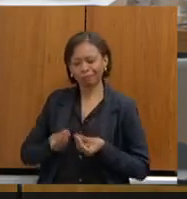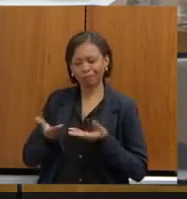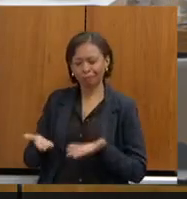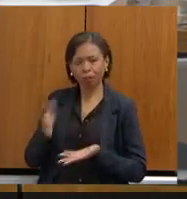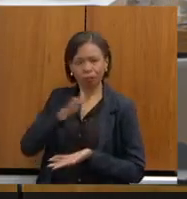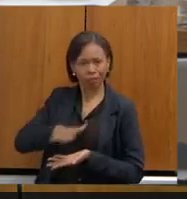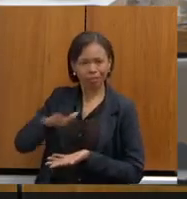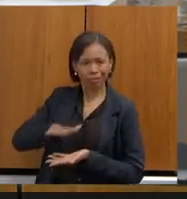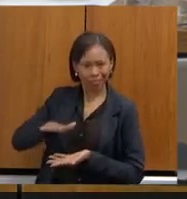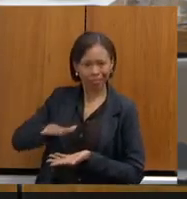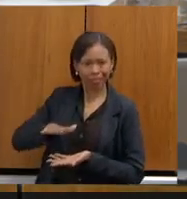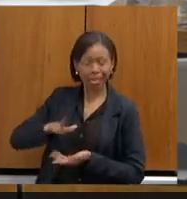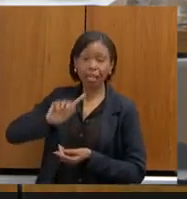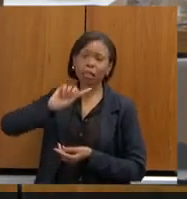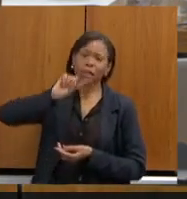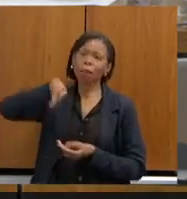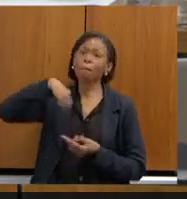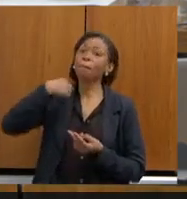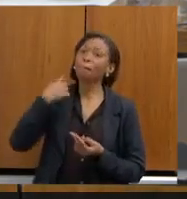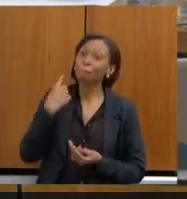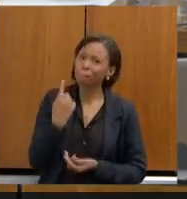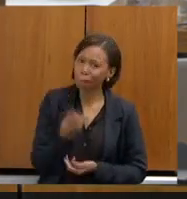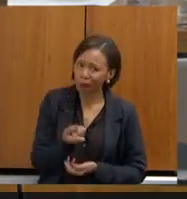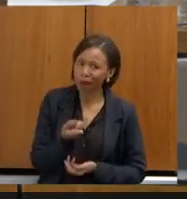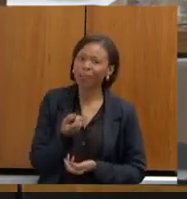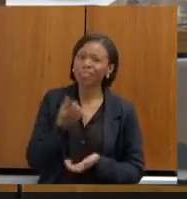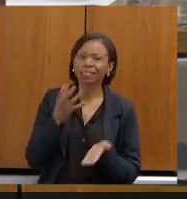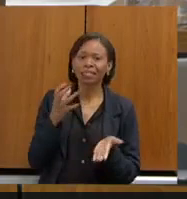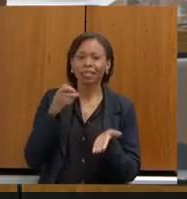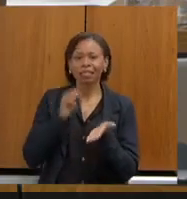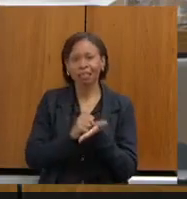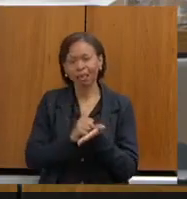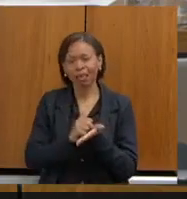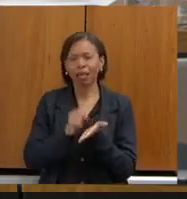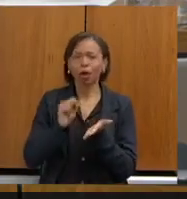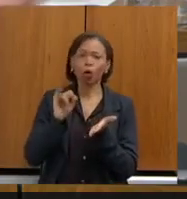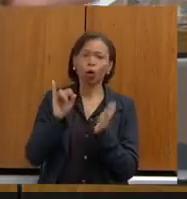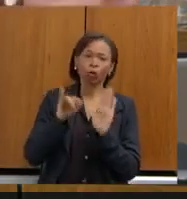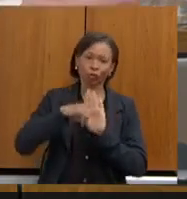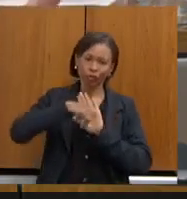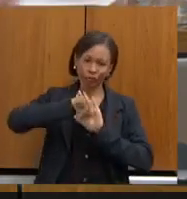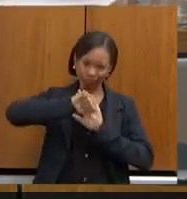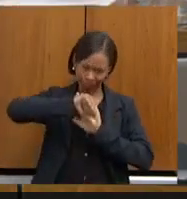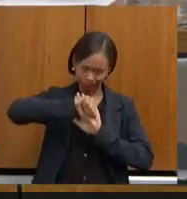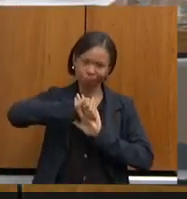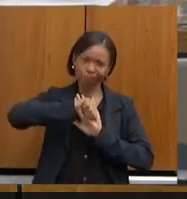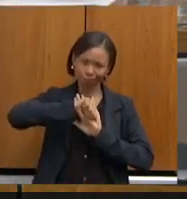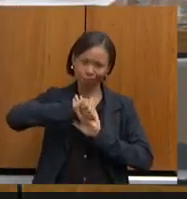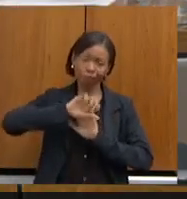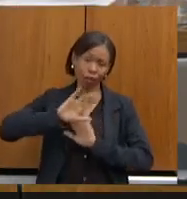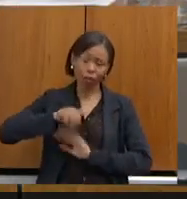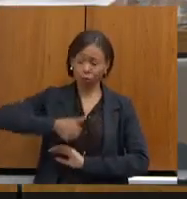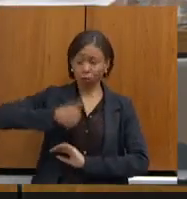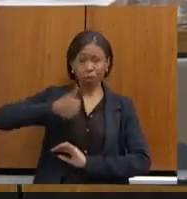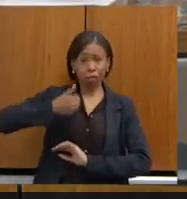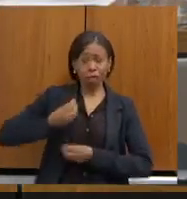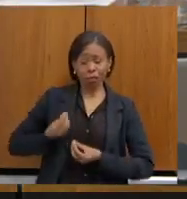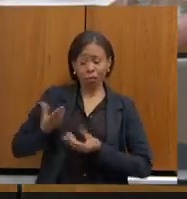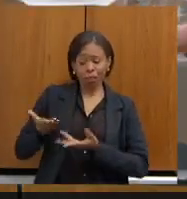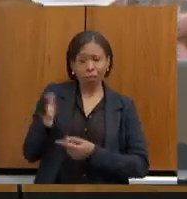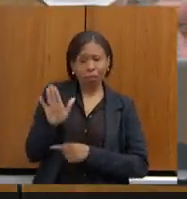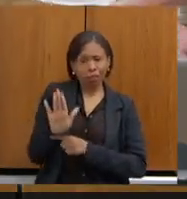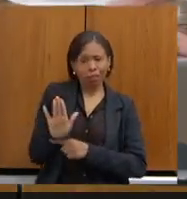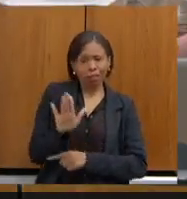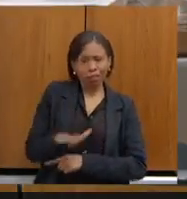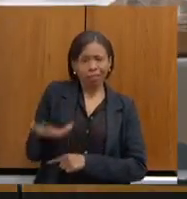atendeu ocorrência Então é isso que isso tem preço como é que eu dar uma horta em dessa como é que eu falo com por isso que tem que fazer um olhar desse É nesse